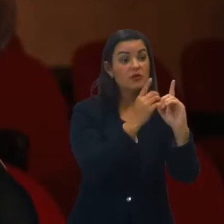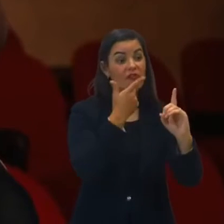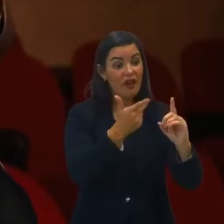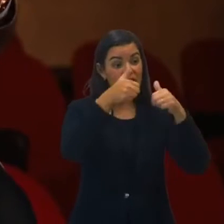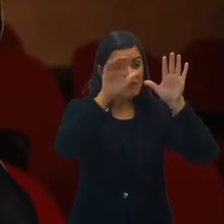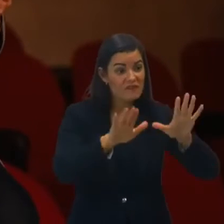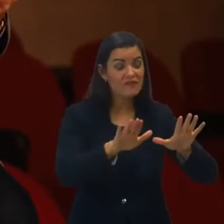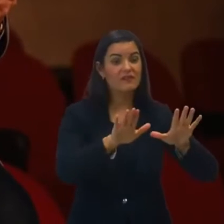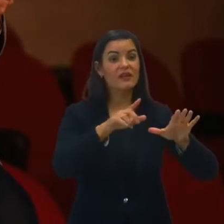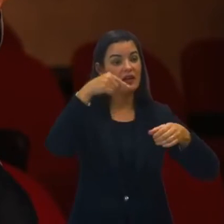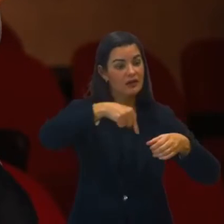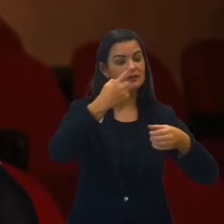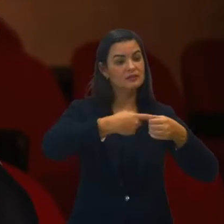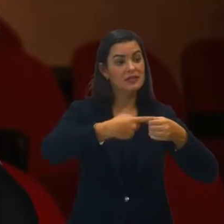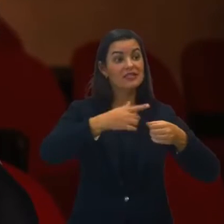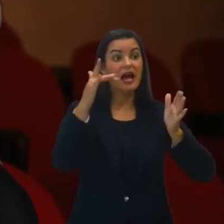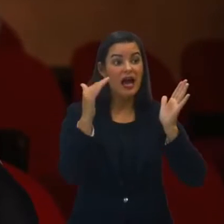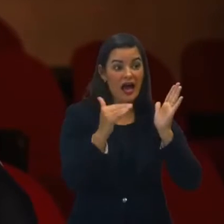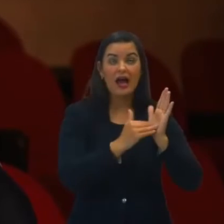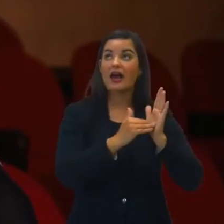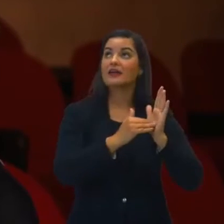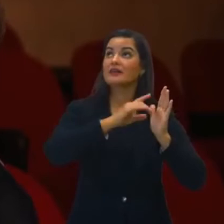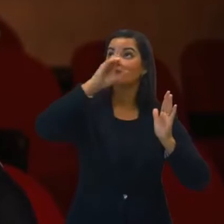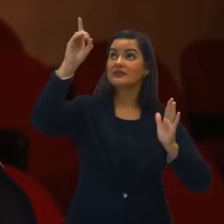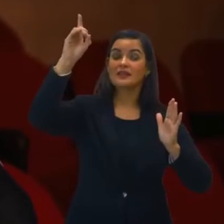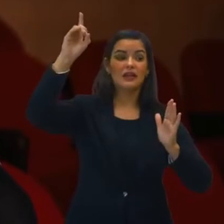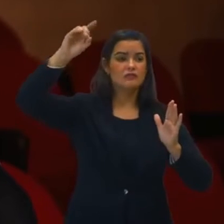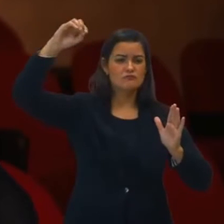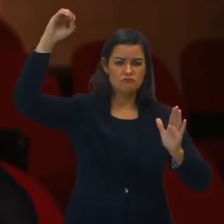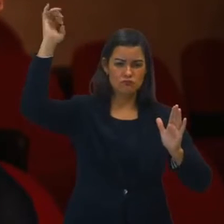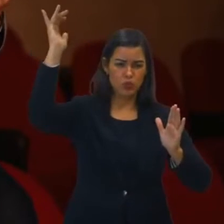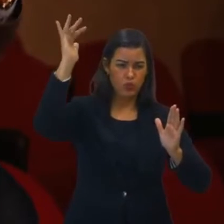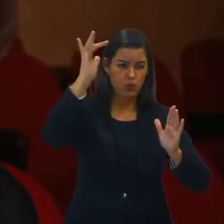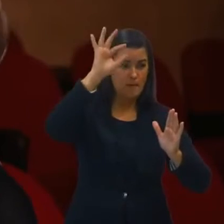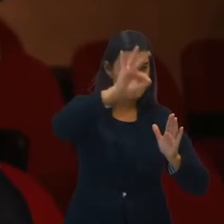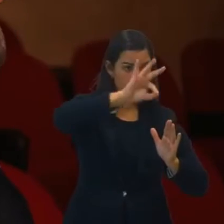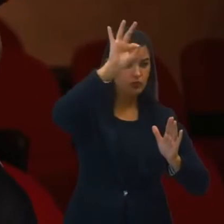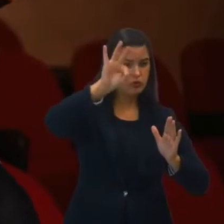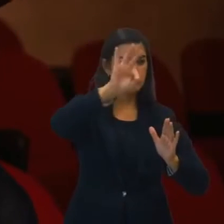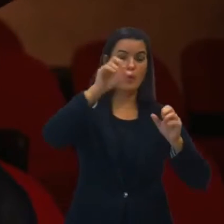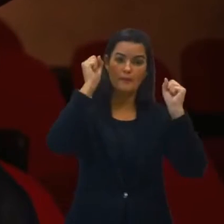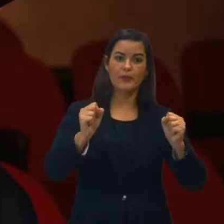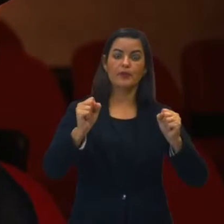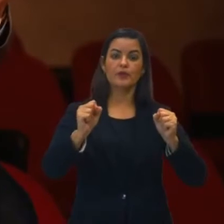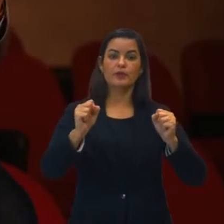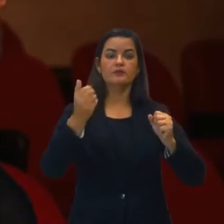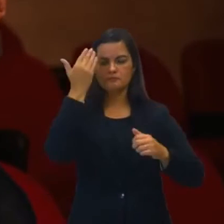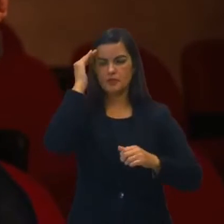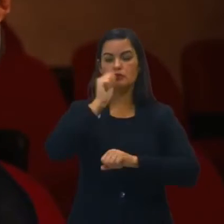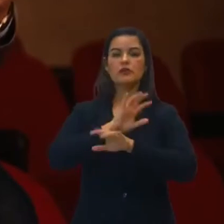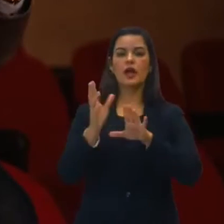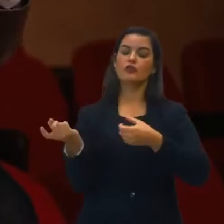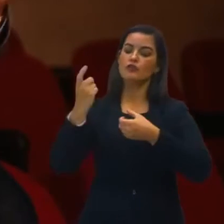sejais revestidos de poder. E aqueles discípulos entenderam isso, e eles retornaram para o cenáculo, e diz